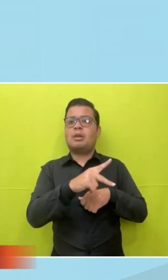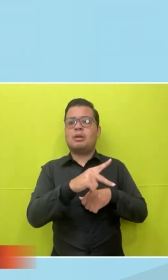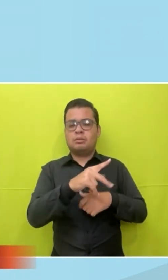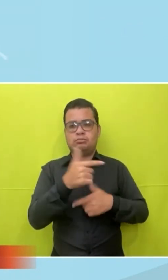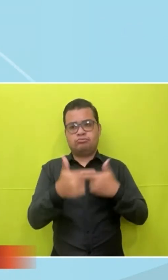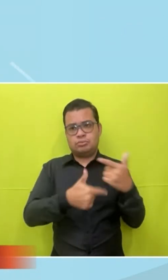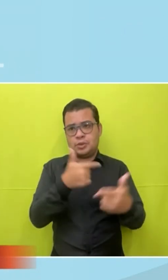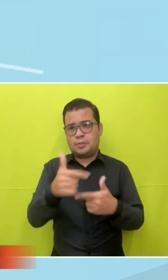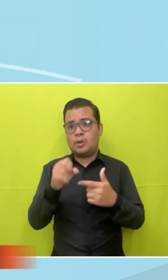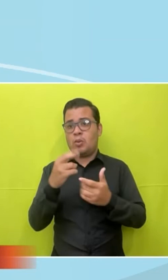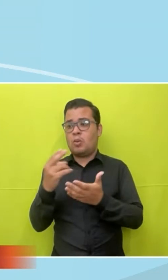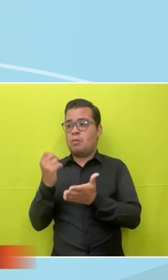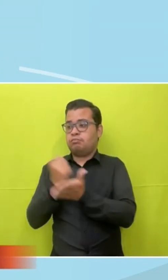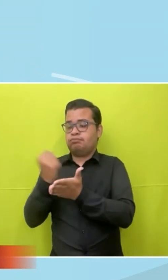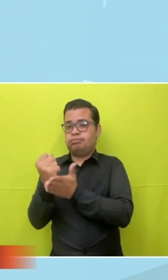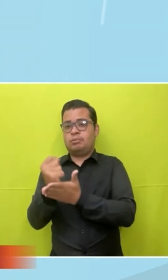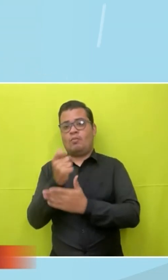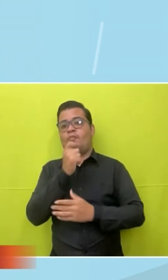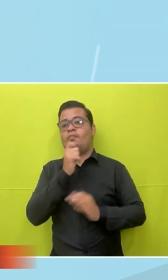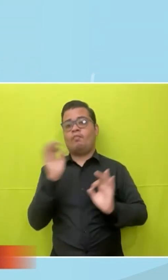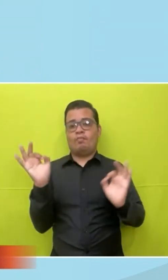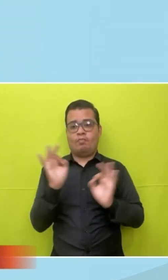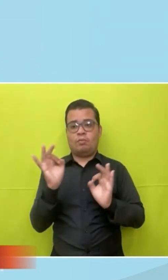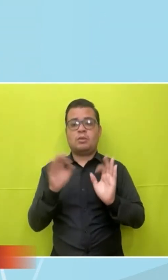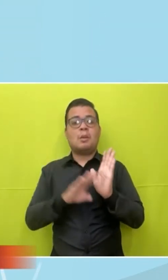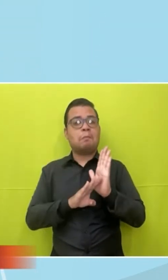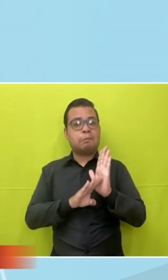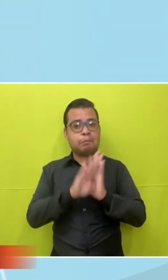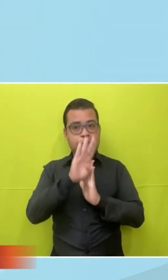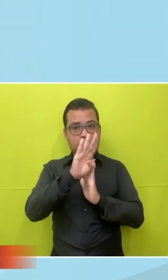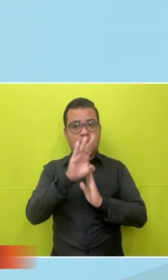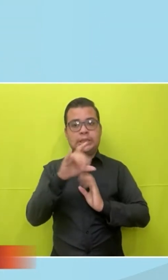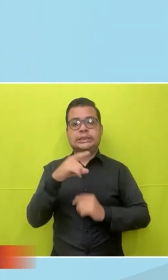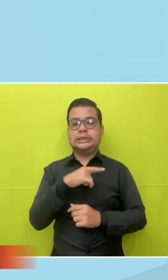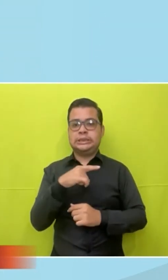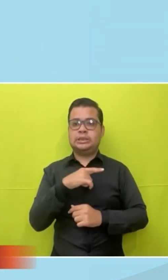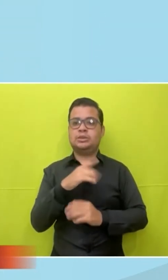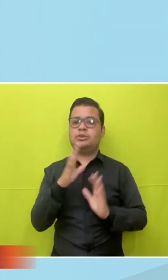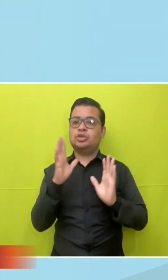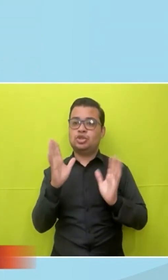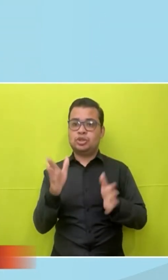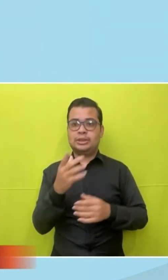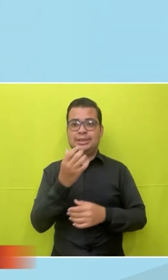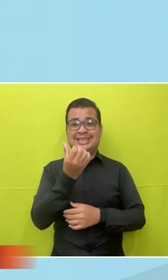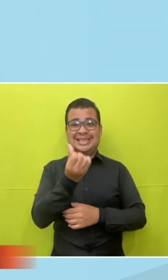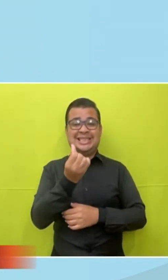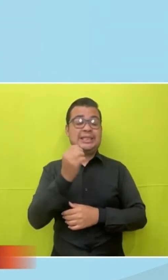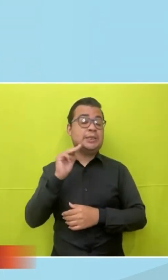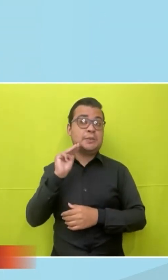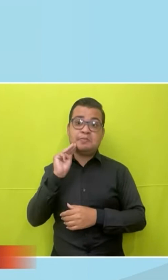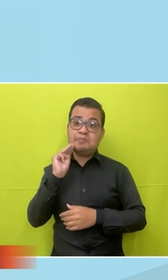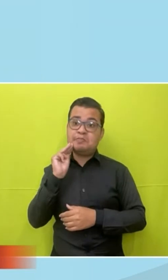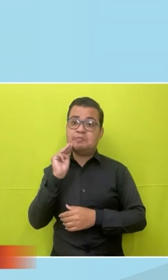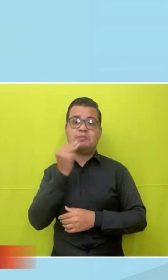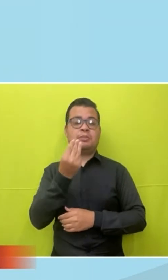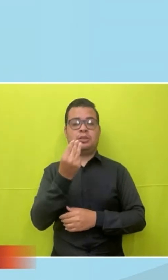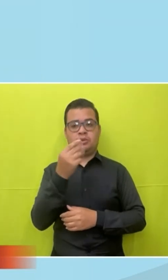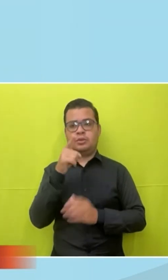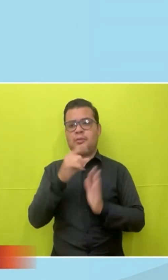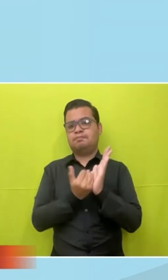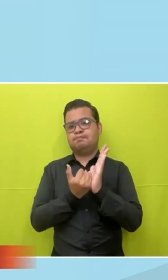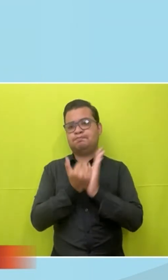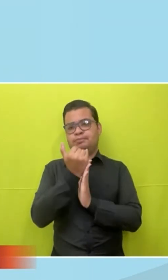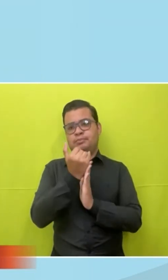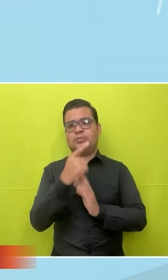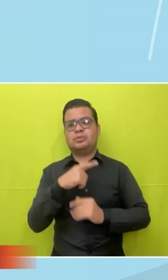em carteira estão aumentando e já chegam a 6 milhões, né? Esse aumento